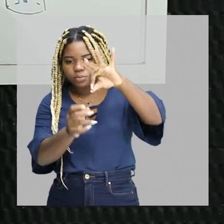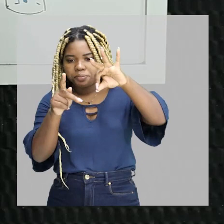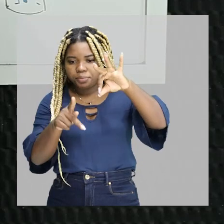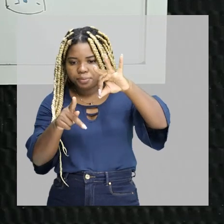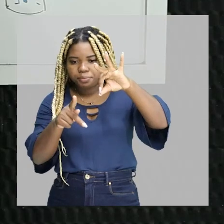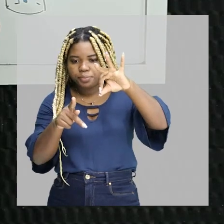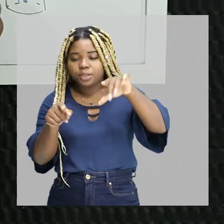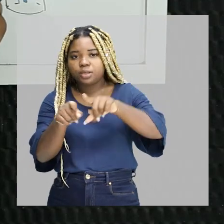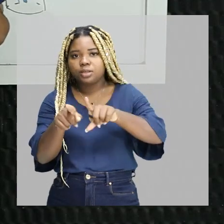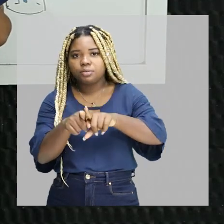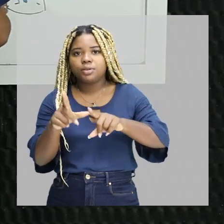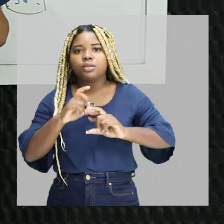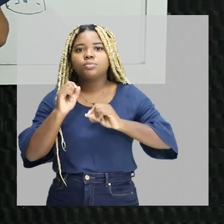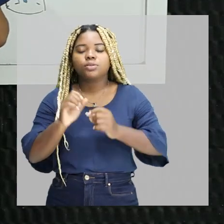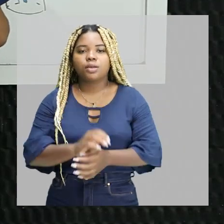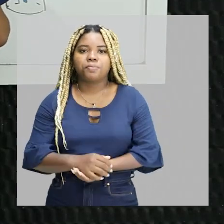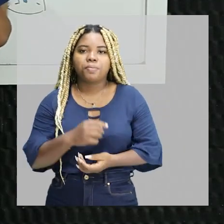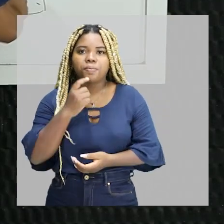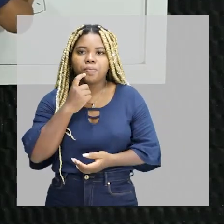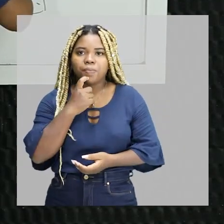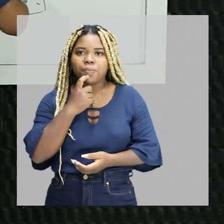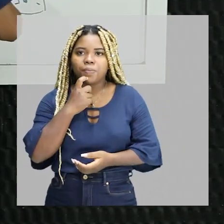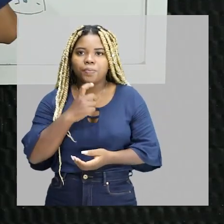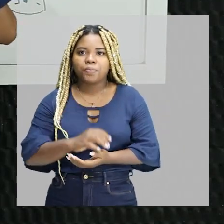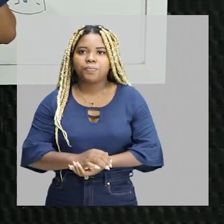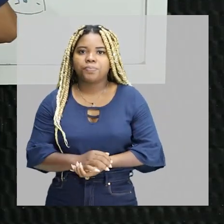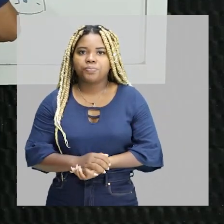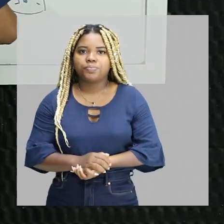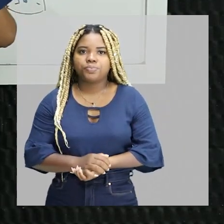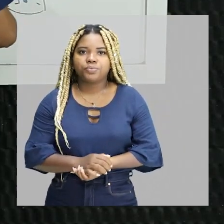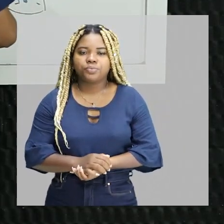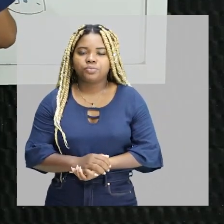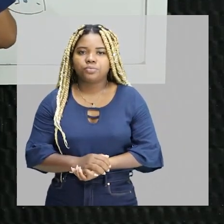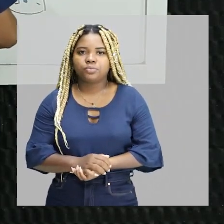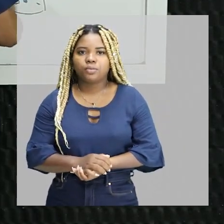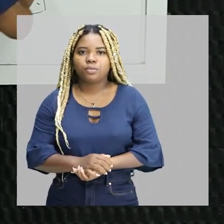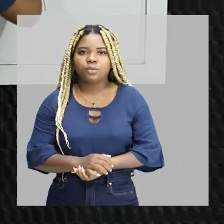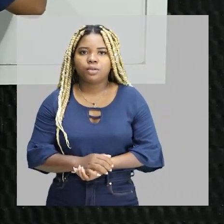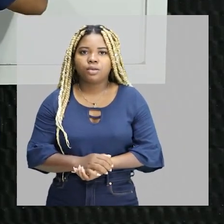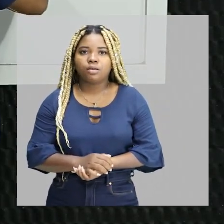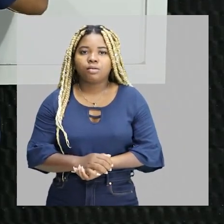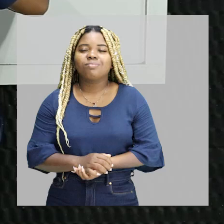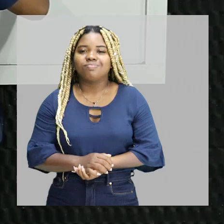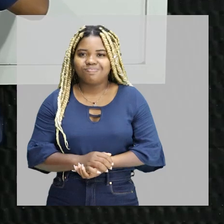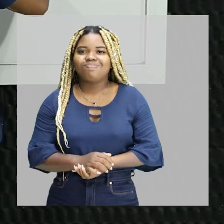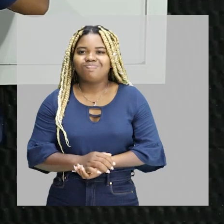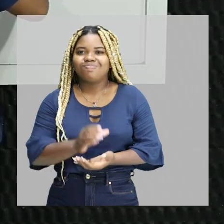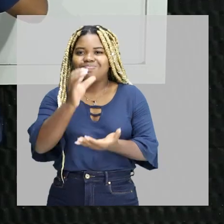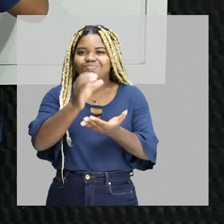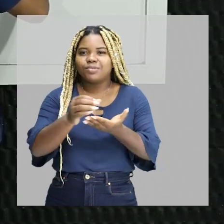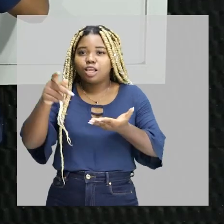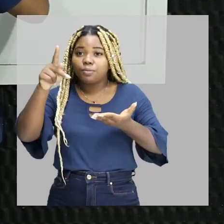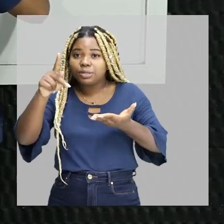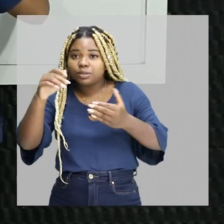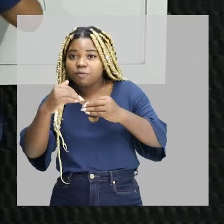E nós já vamos ter aqui, ó, né, a pressão externa, né, que vai ser exercida aqui,